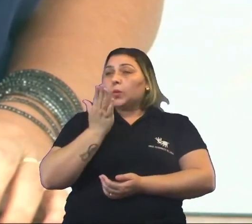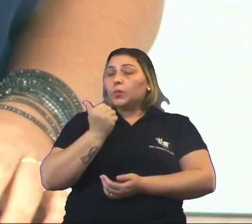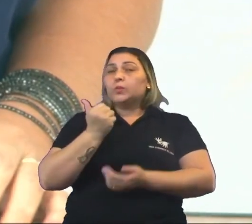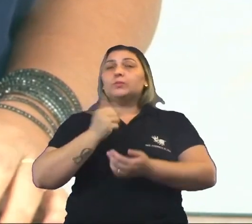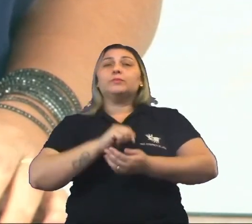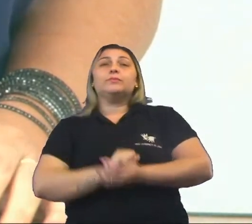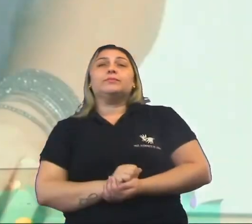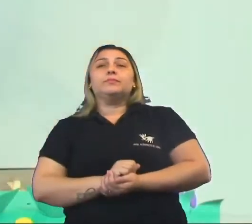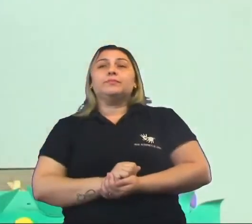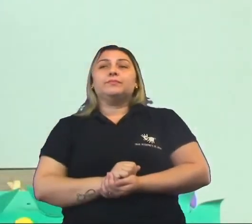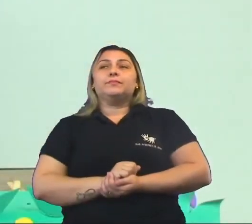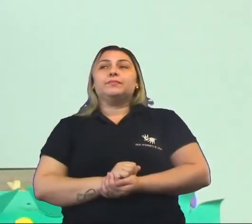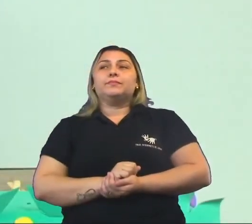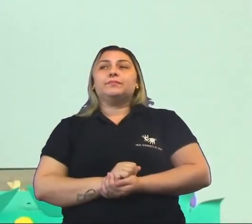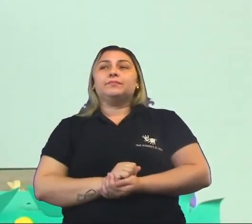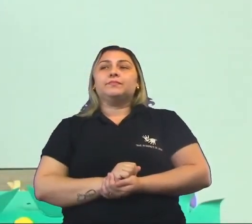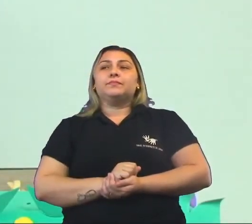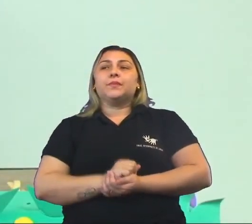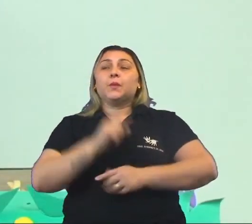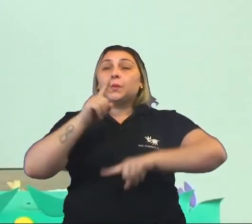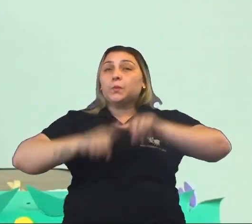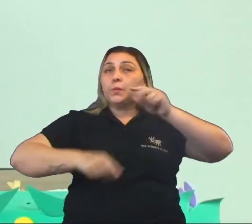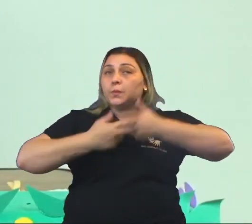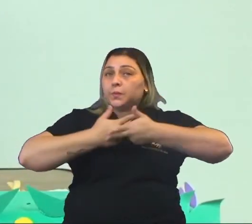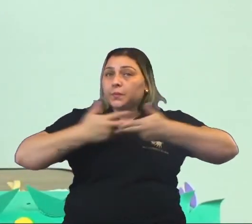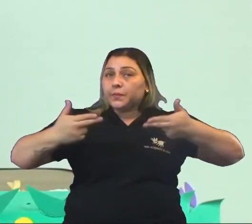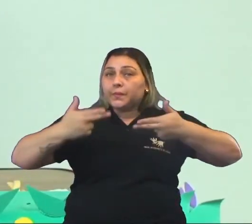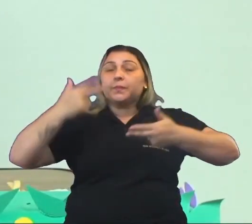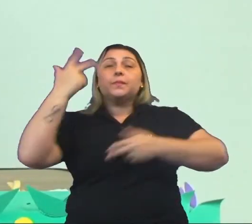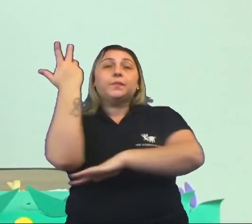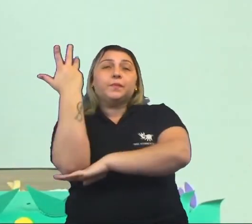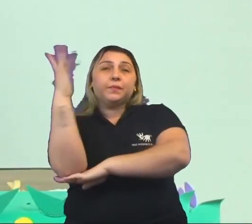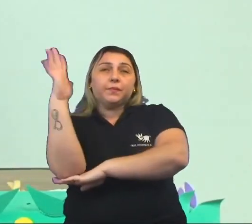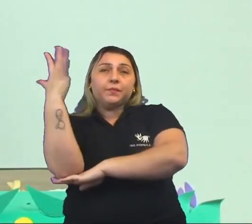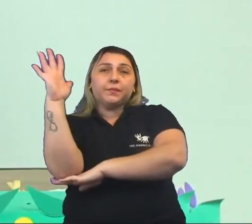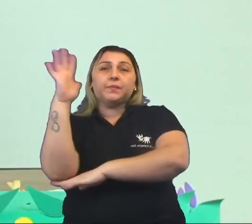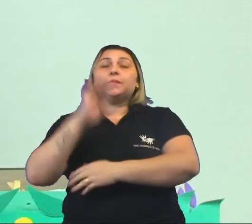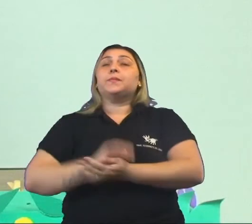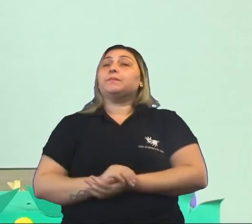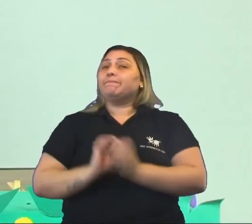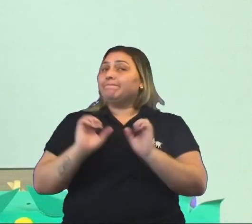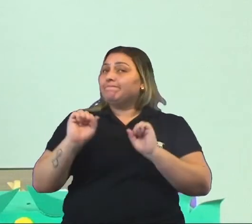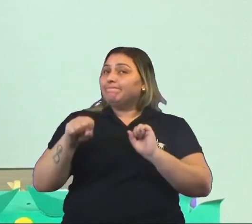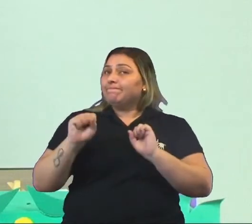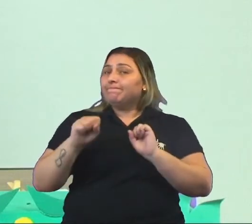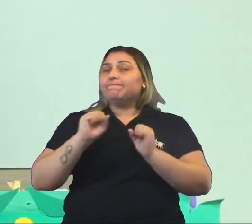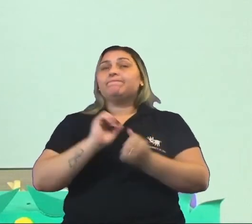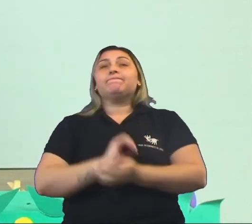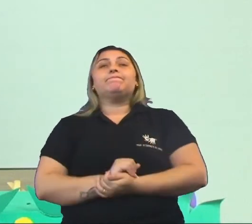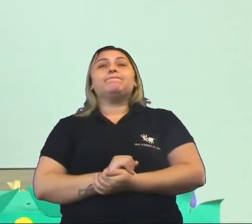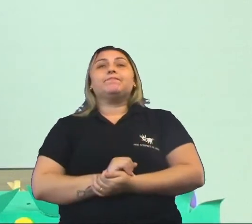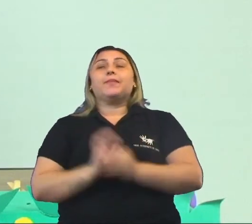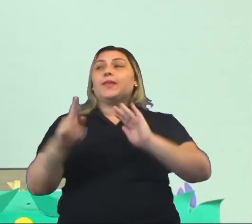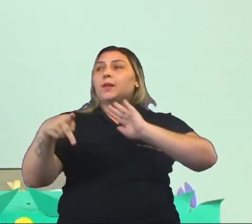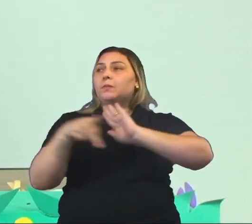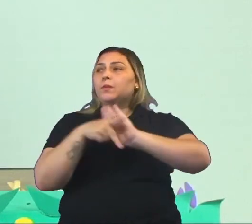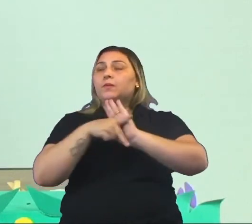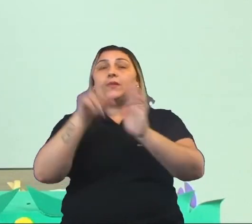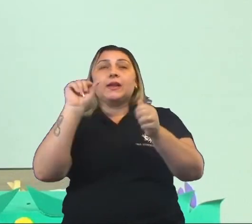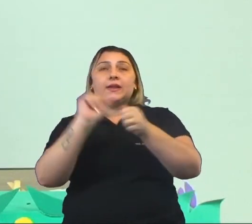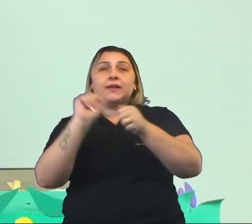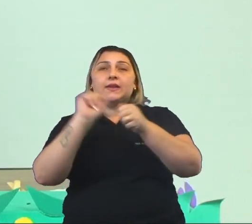alimentando com produtos naturais. Sim, eles próprios criavam